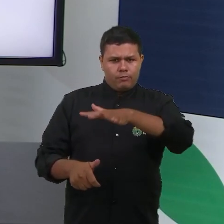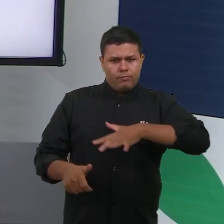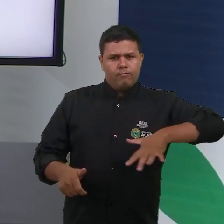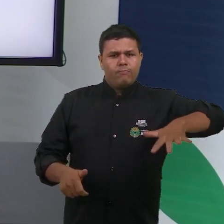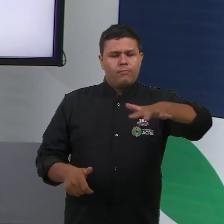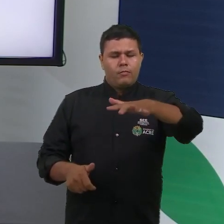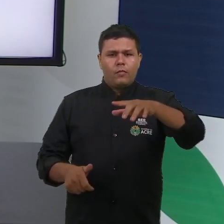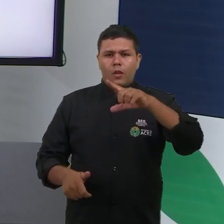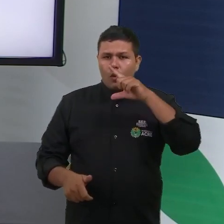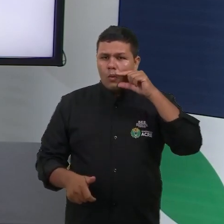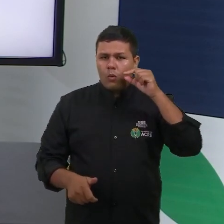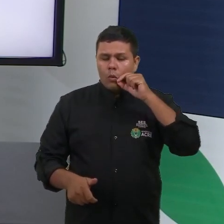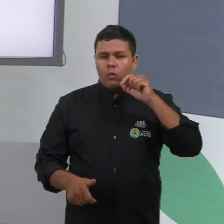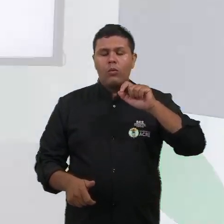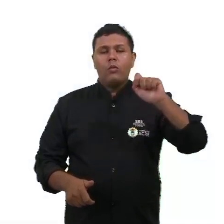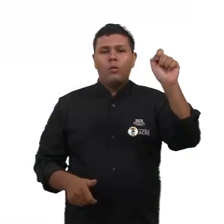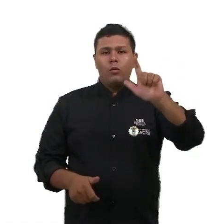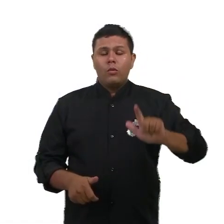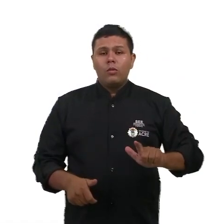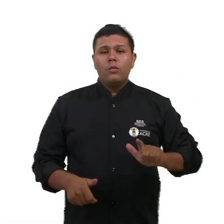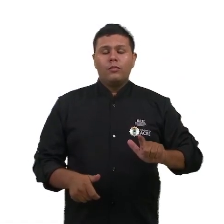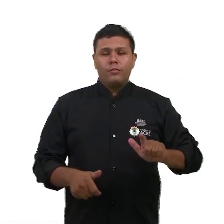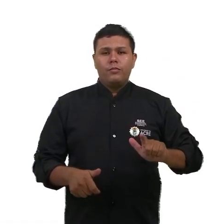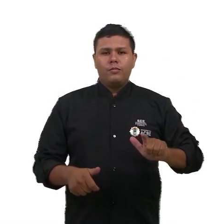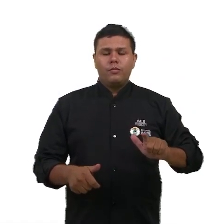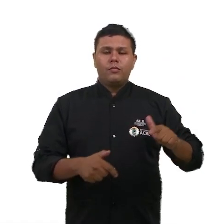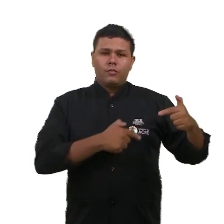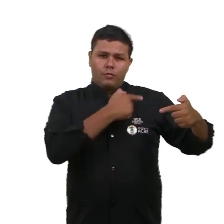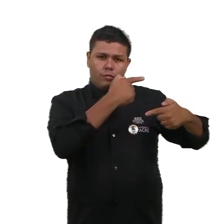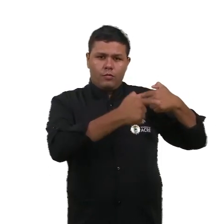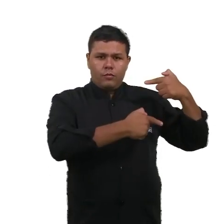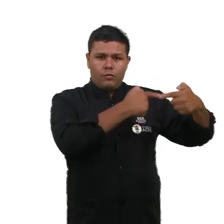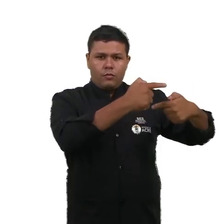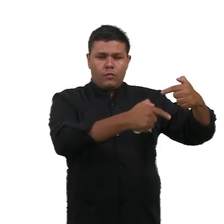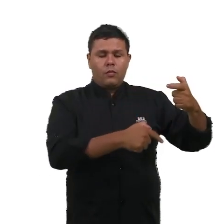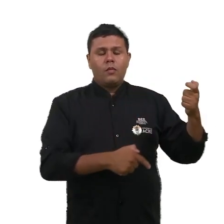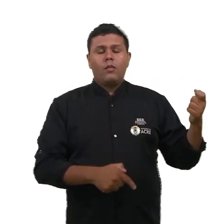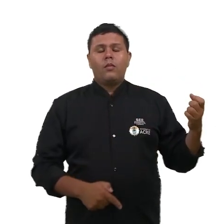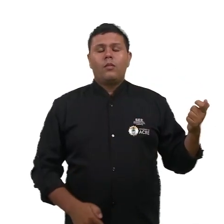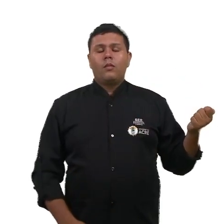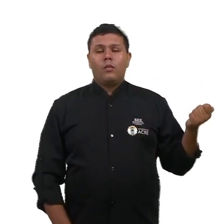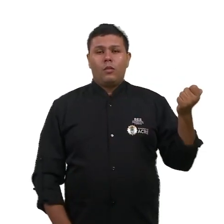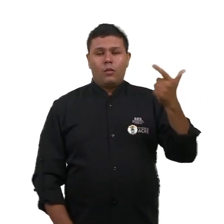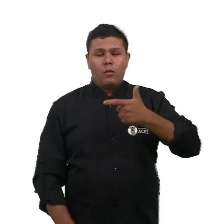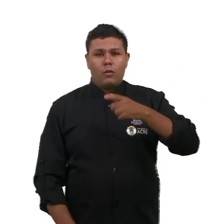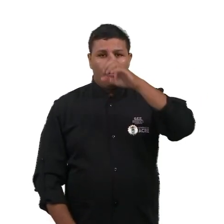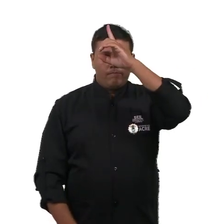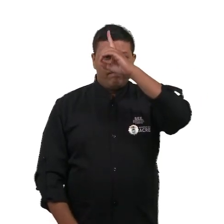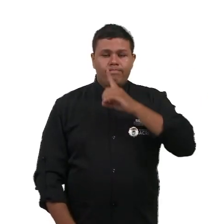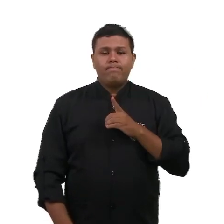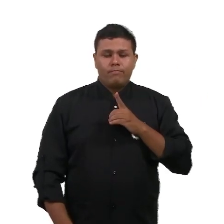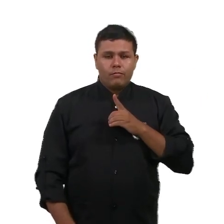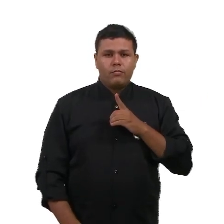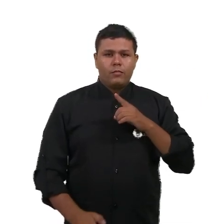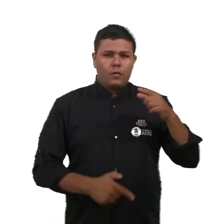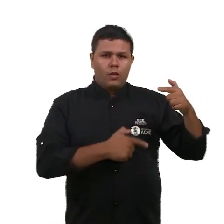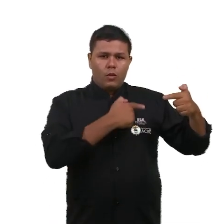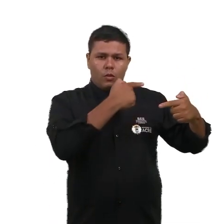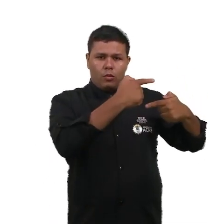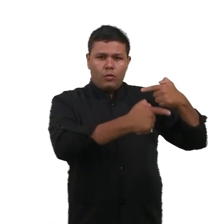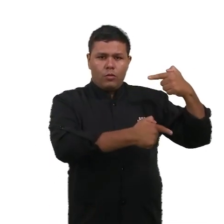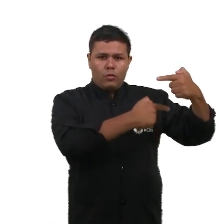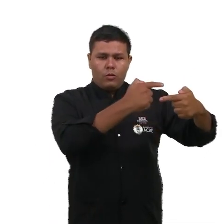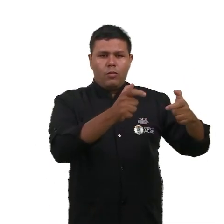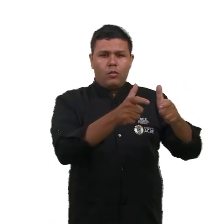ratos pretos tinham mais chances de gerar descendentes que os ratos amarelos, a próxima geração tem uma fração maior